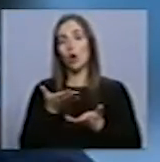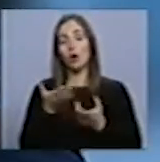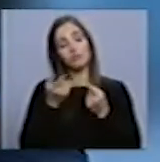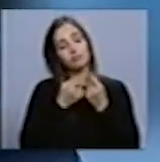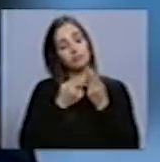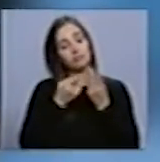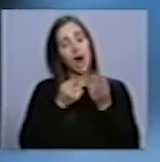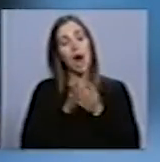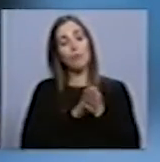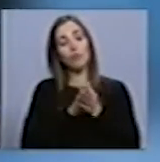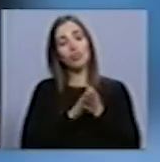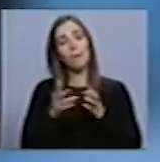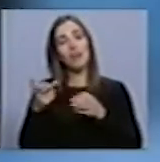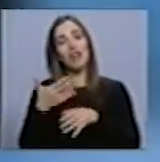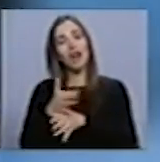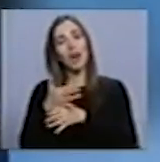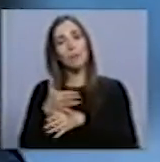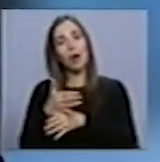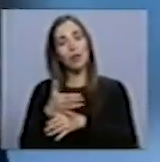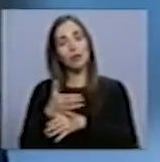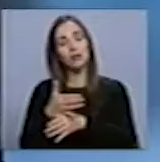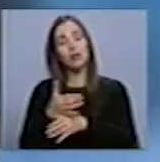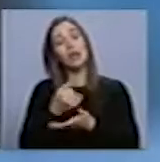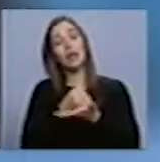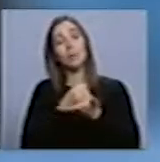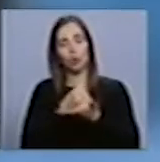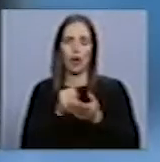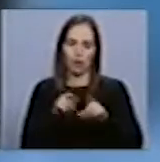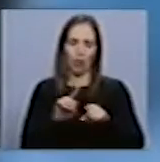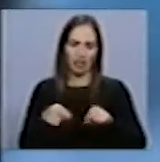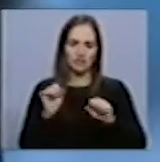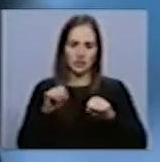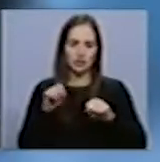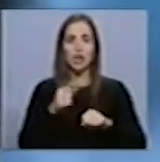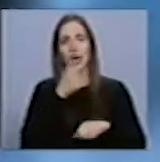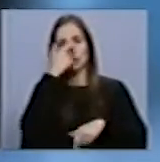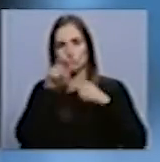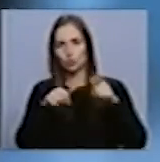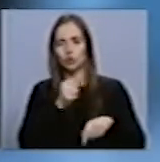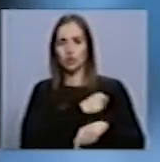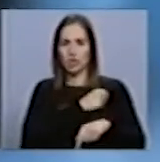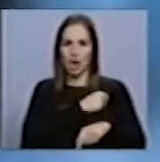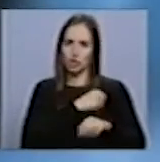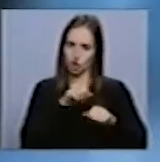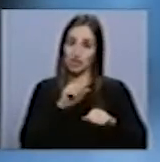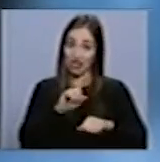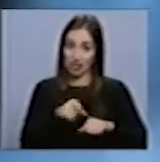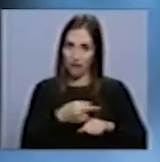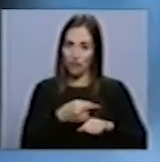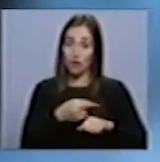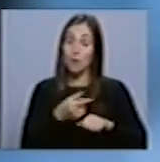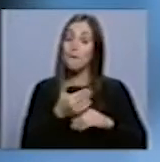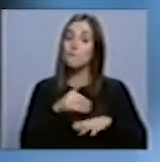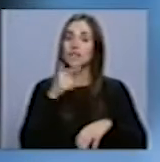aproveitamento do pokémon e financiar como deve às pessoas as casas tudo deve ter esse papel todo social mas a no fim da linha